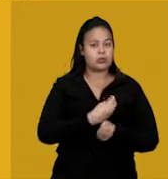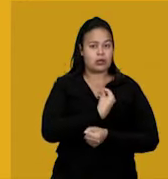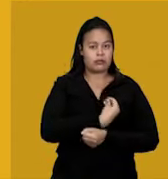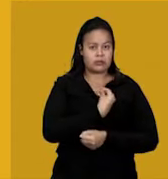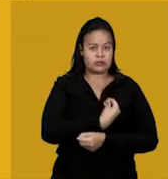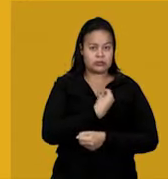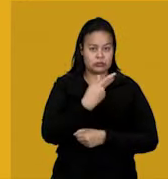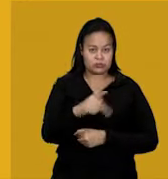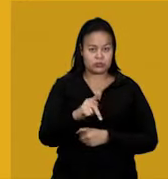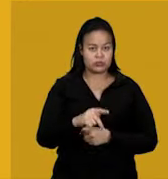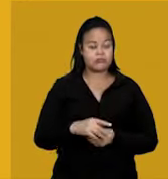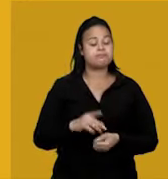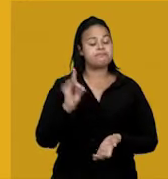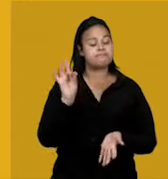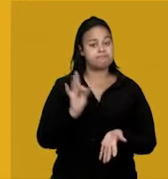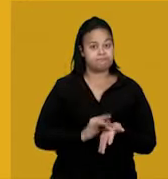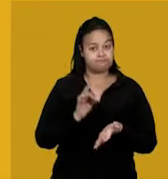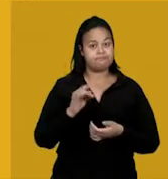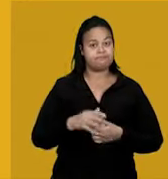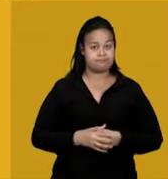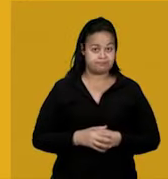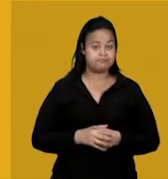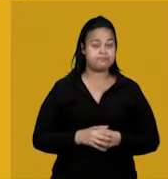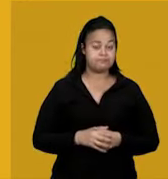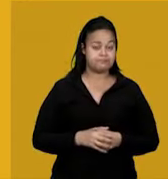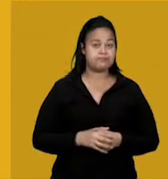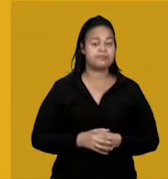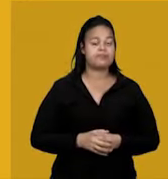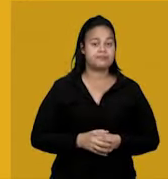sobrevivência? Exatamente.